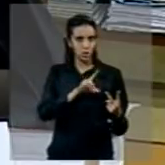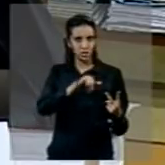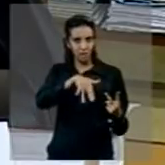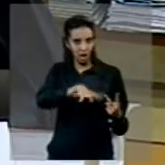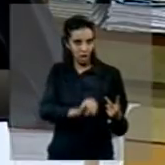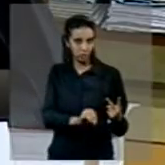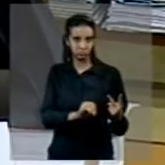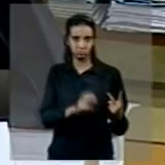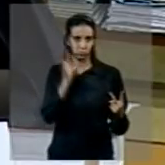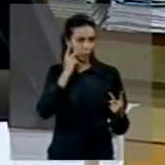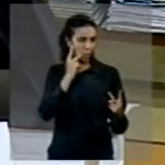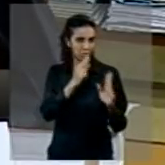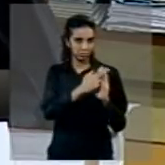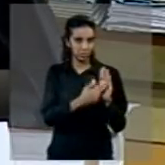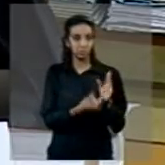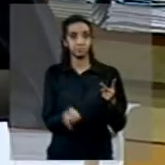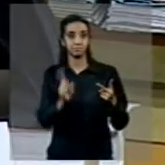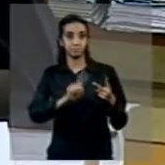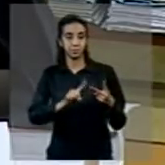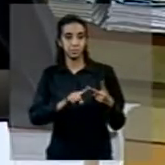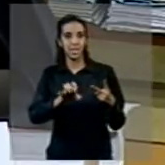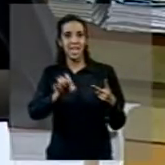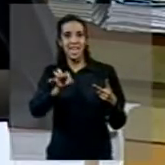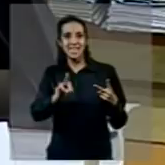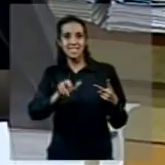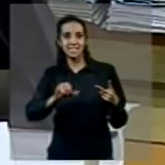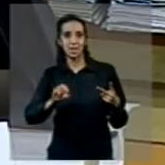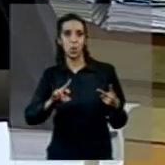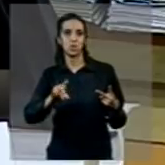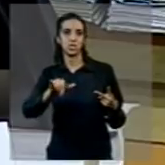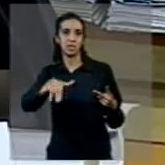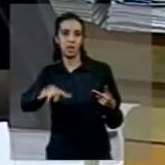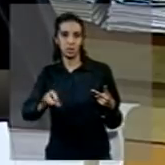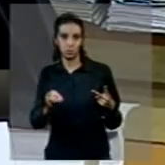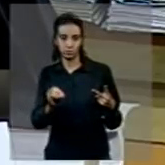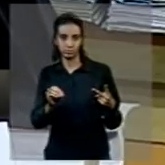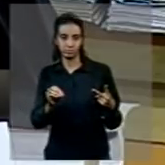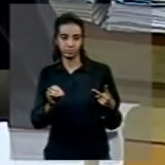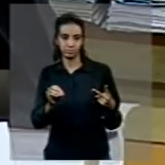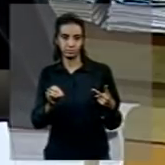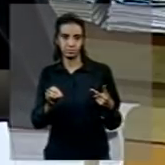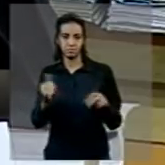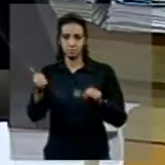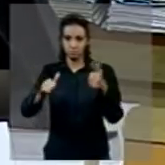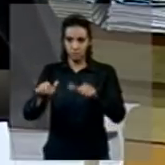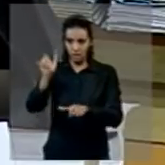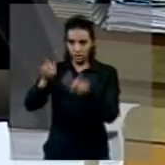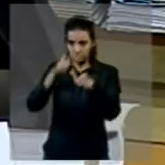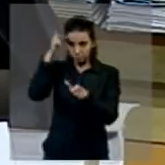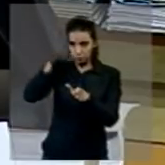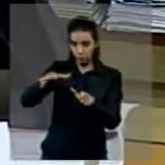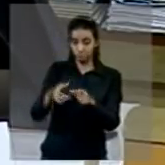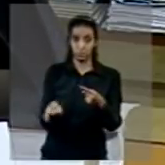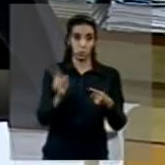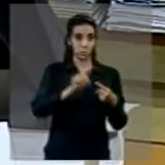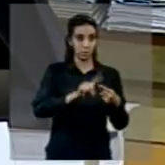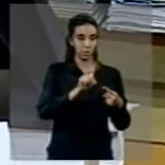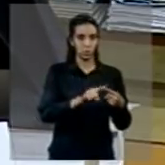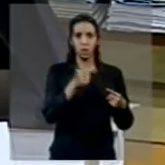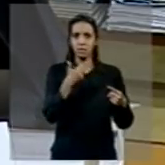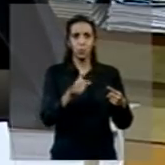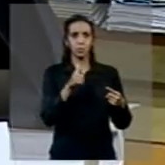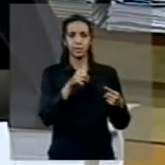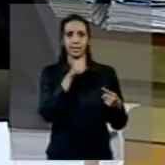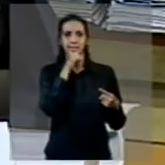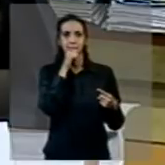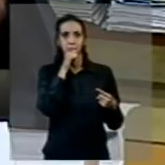ordinários de alistamento eleitoral, e extraordinariamente, acompanhando a revisão do eleitorado. No primeiro caso, não há uma convocação